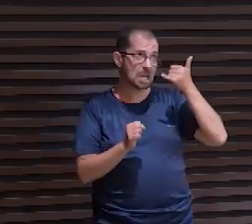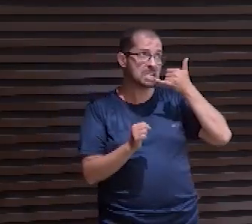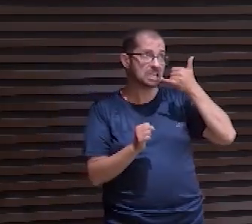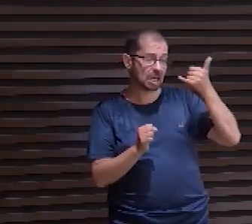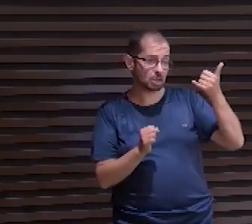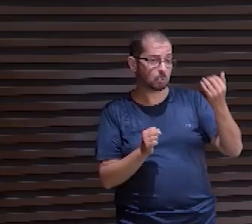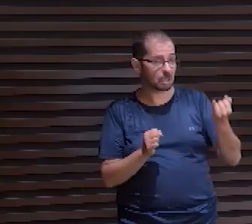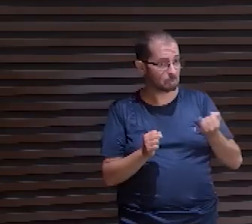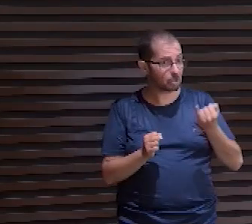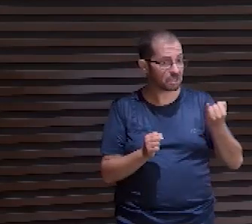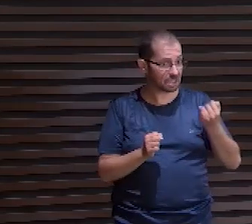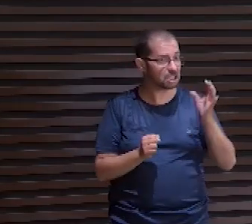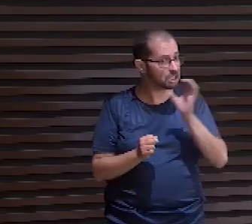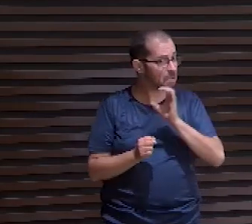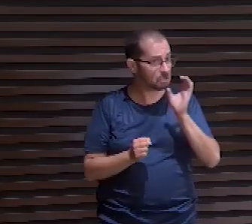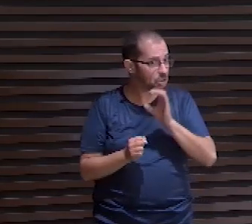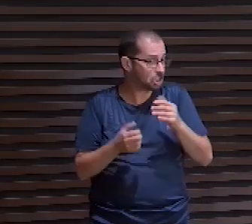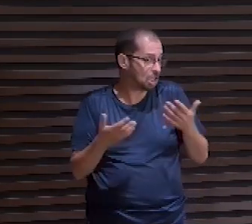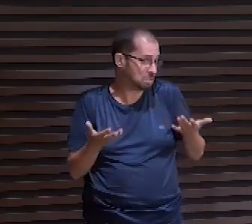fosse uma emergência?